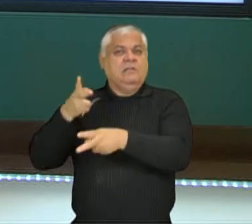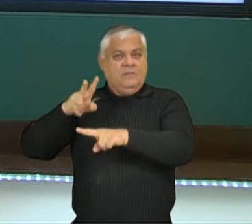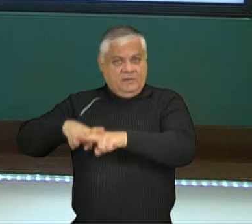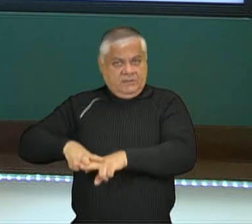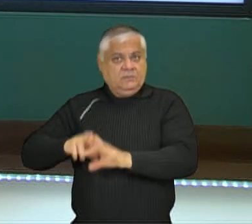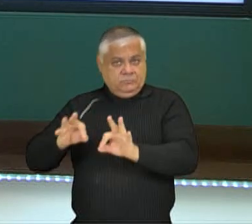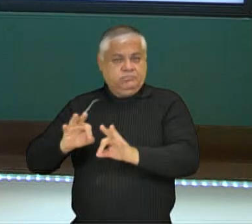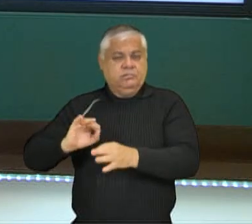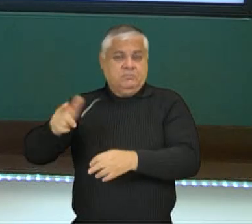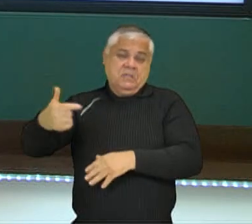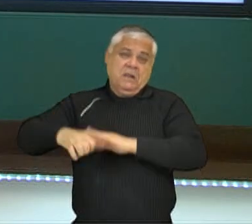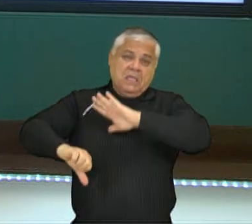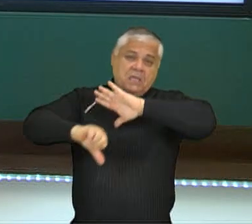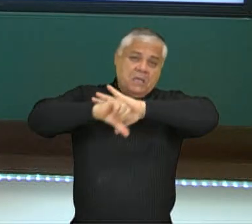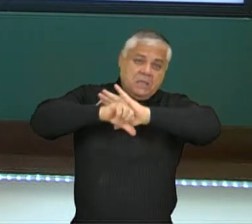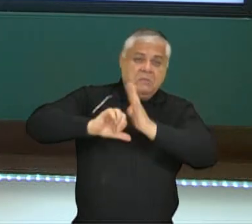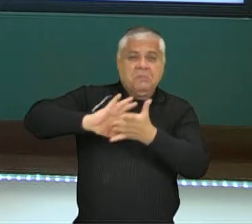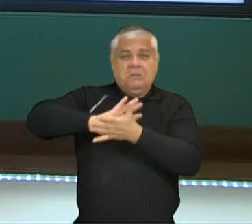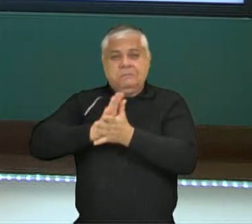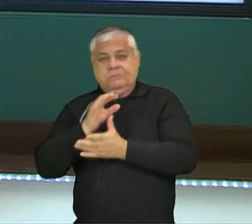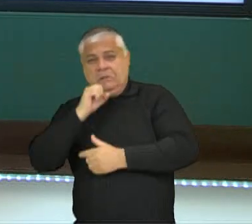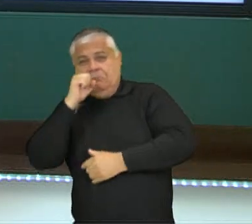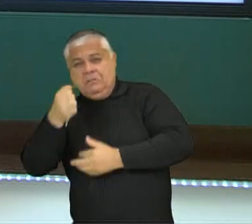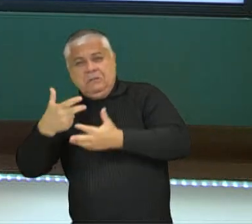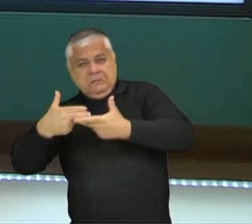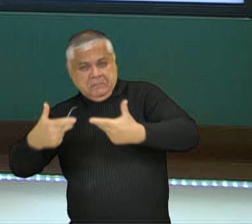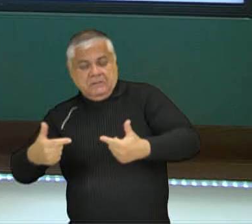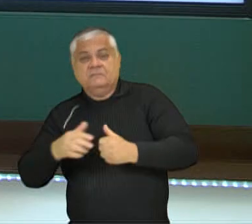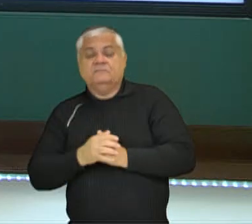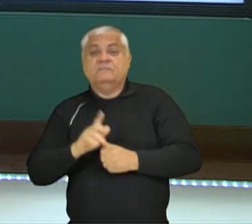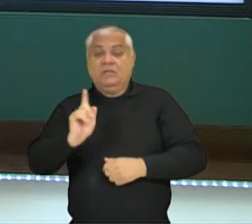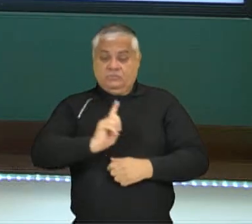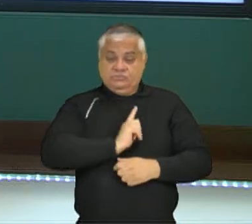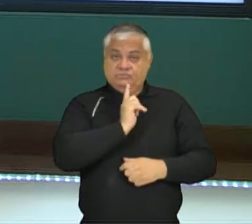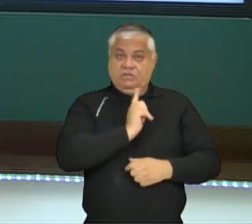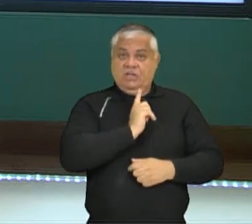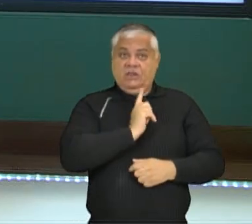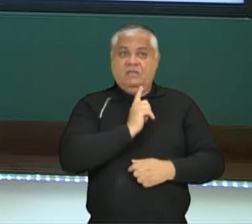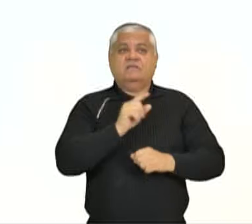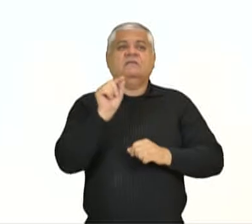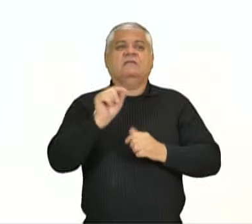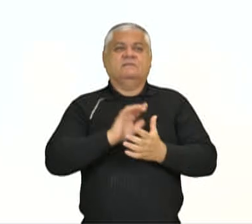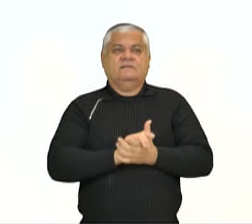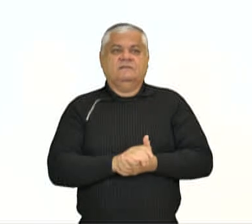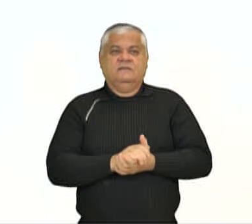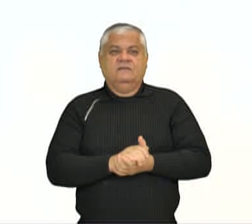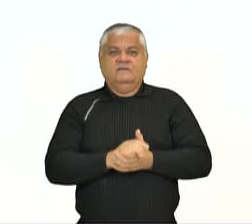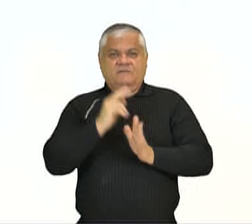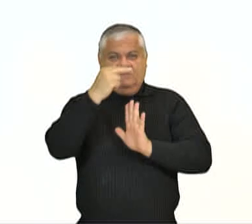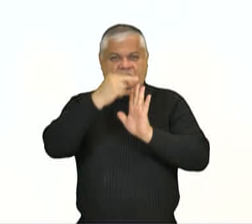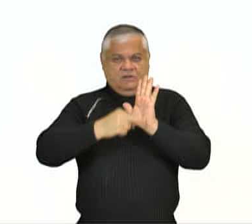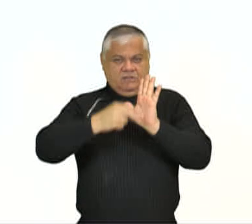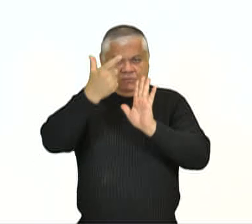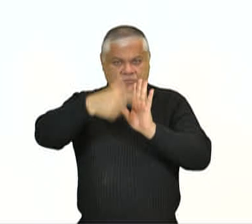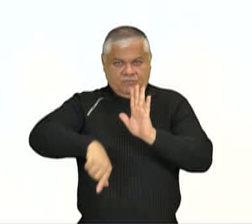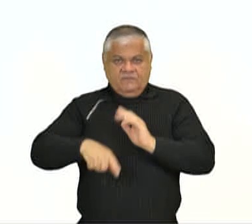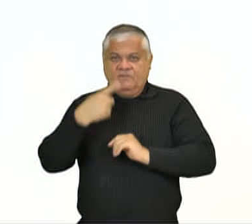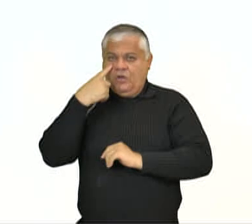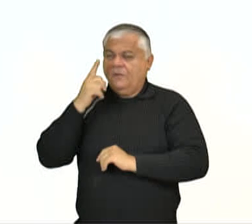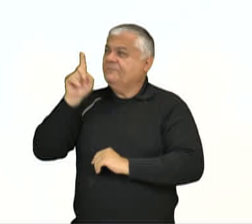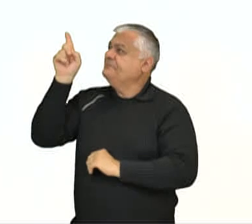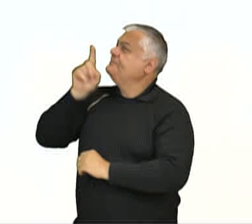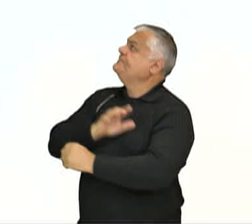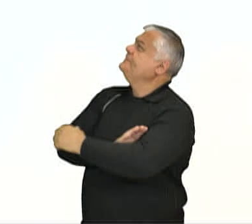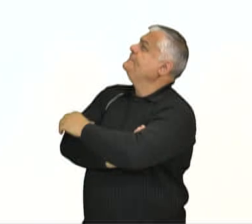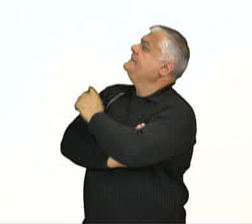seus crimes. Mas que banco, que clientes, que gerente é esse? Dê uma olhada aqui, ó. The idea